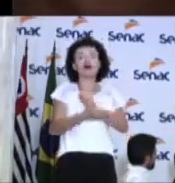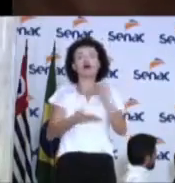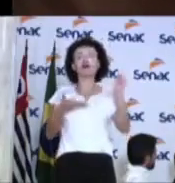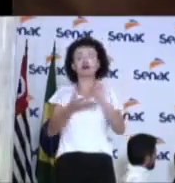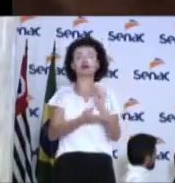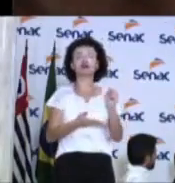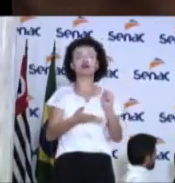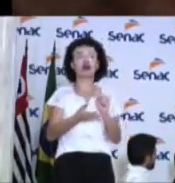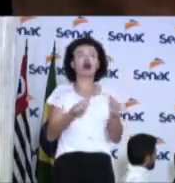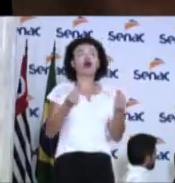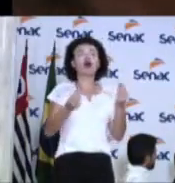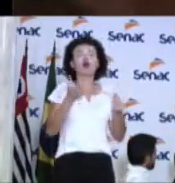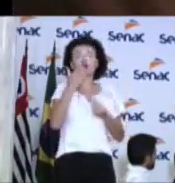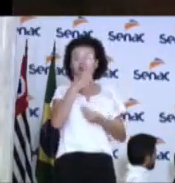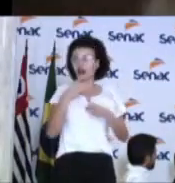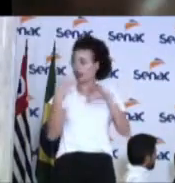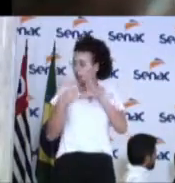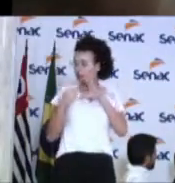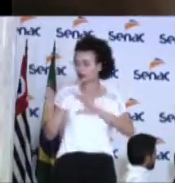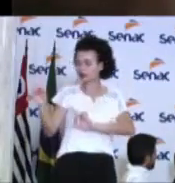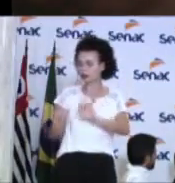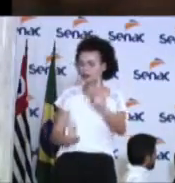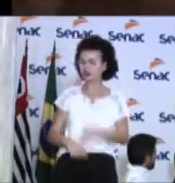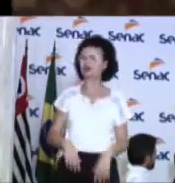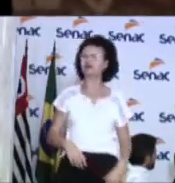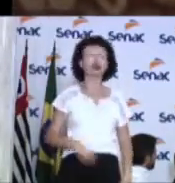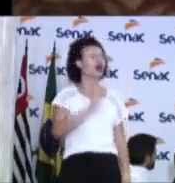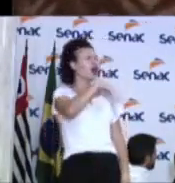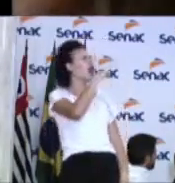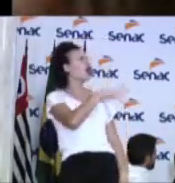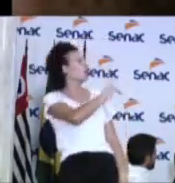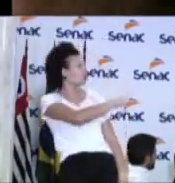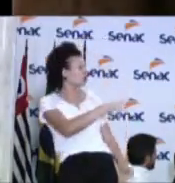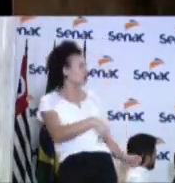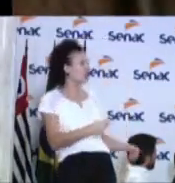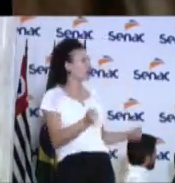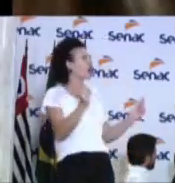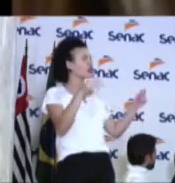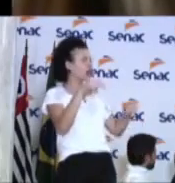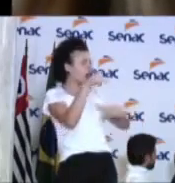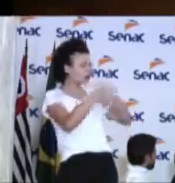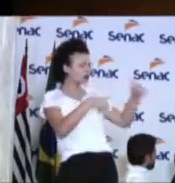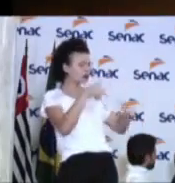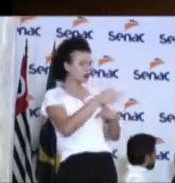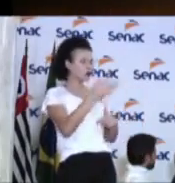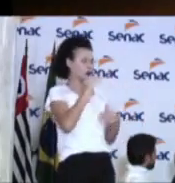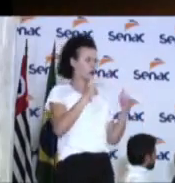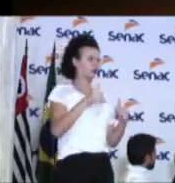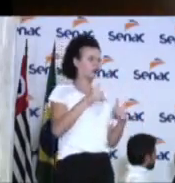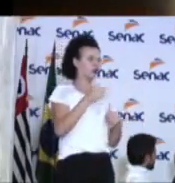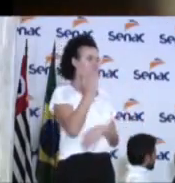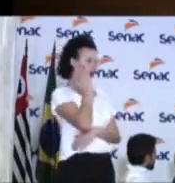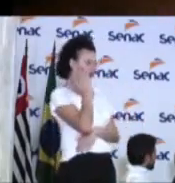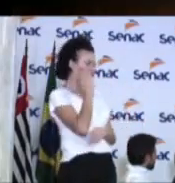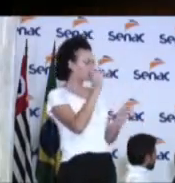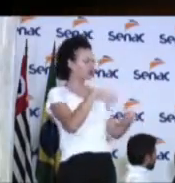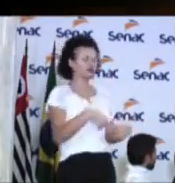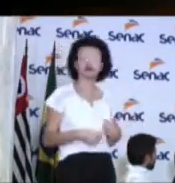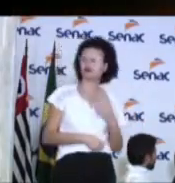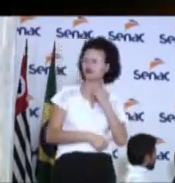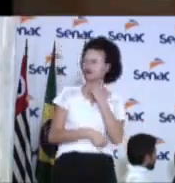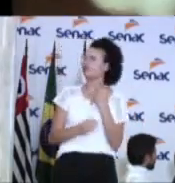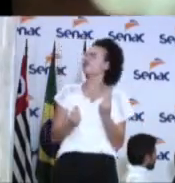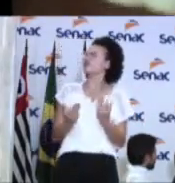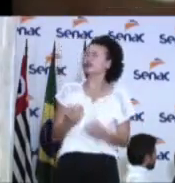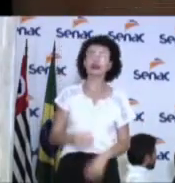Como recepcionar bem os clientes. Ô, professora, a gente Sim. pode trabalhar aqui a coisa da ousadia? Como assim?